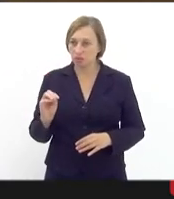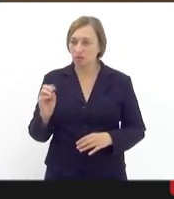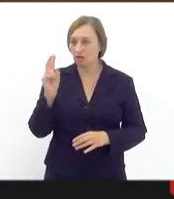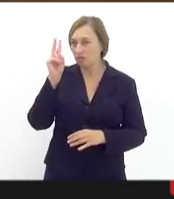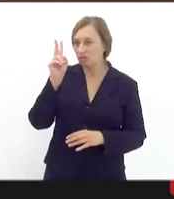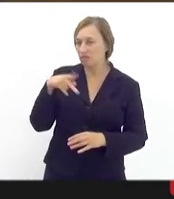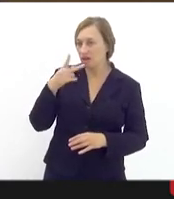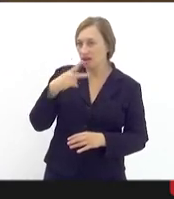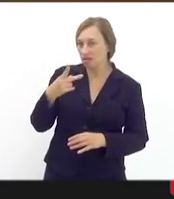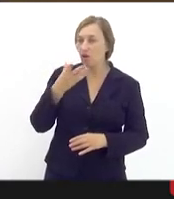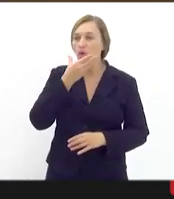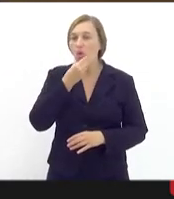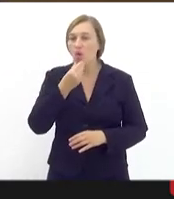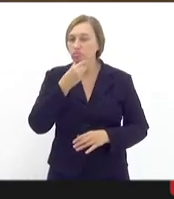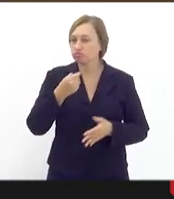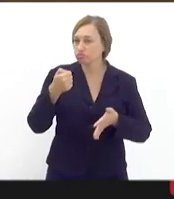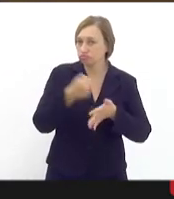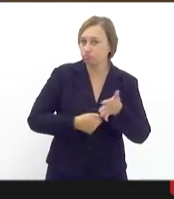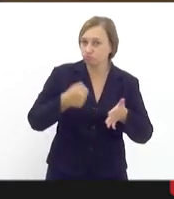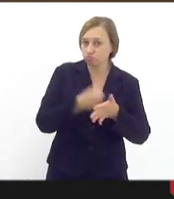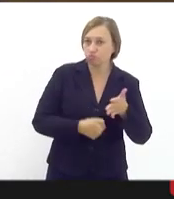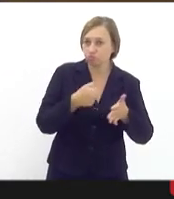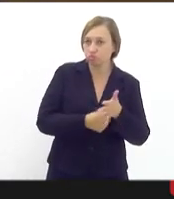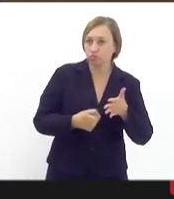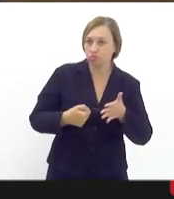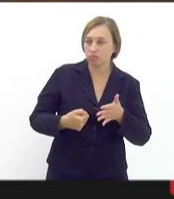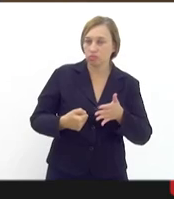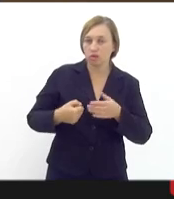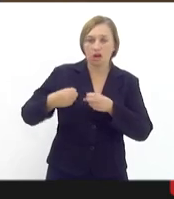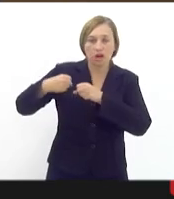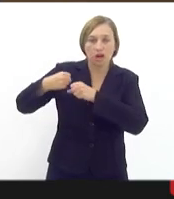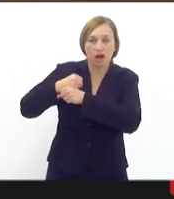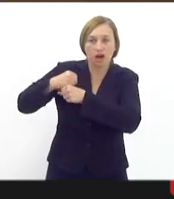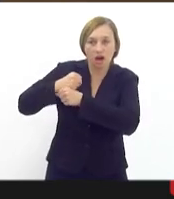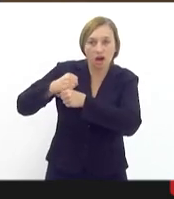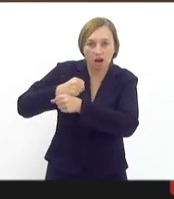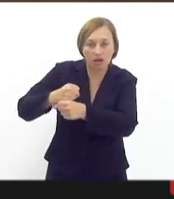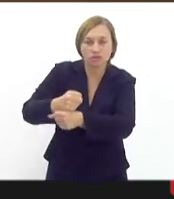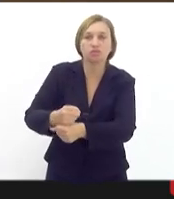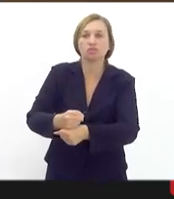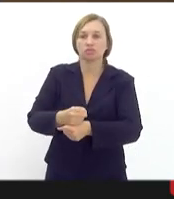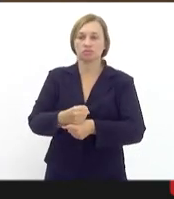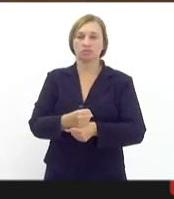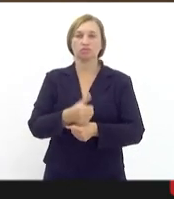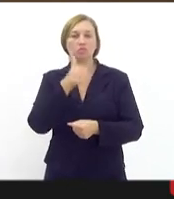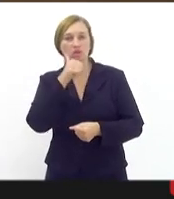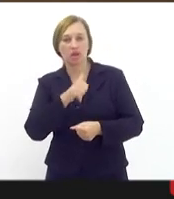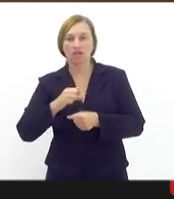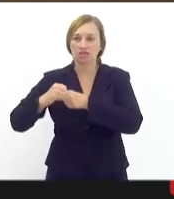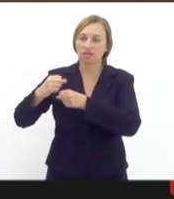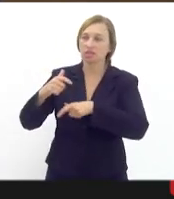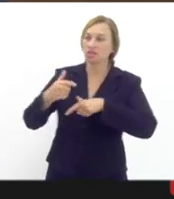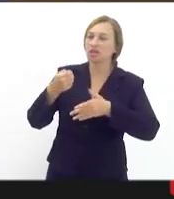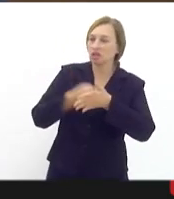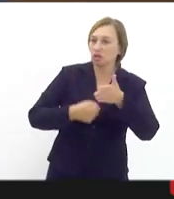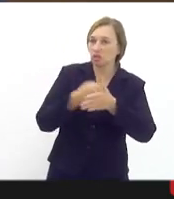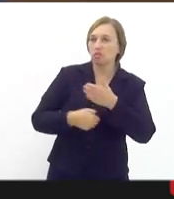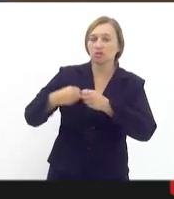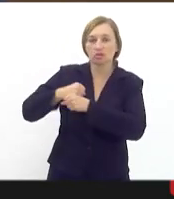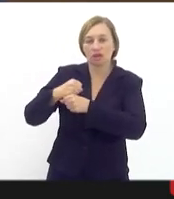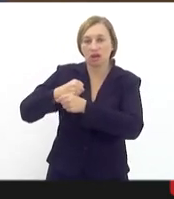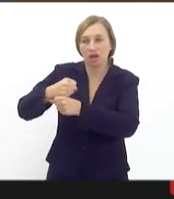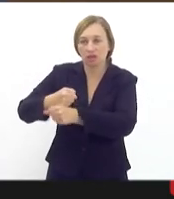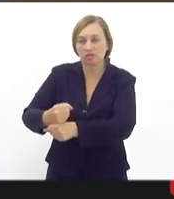lembrava, de homens que lutam a vida inteira, mulheres que lutam a vida inteira. Esses são os imprescindíveis. Então, para